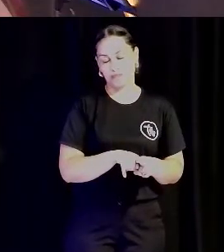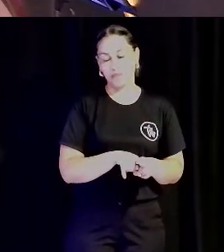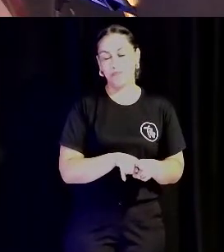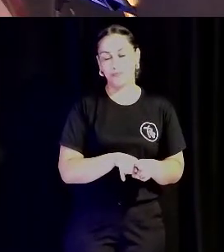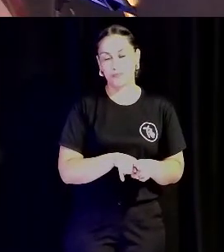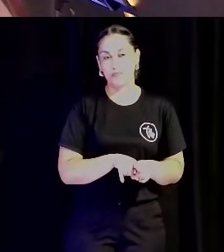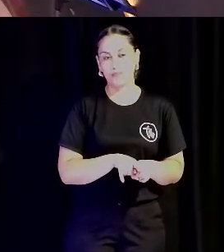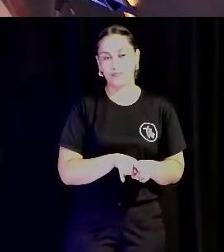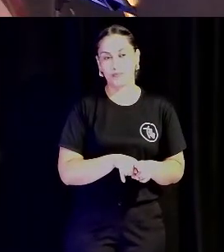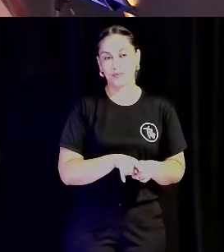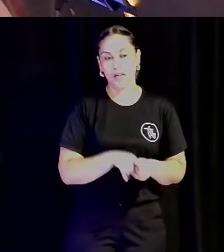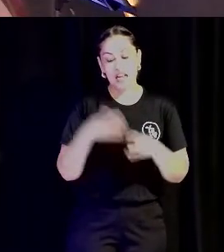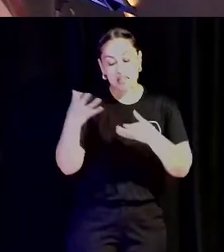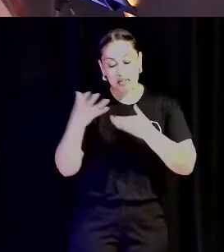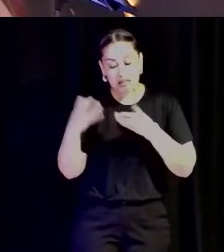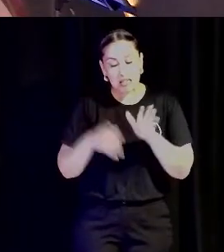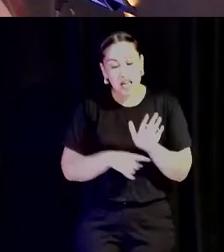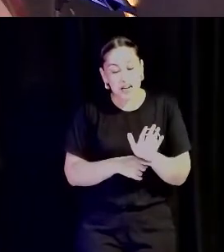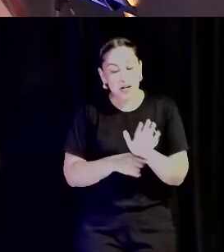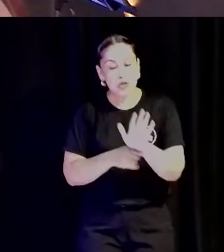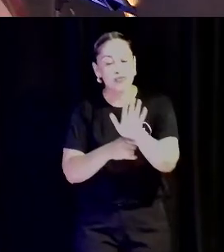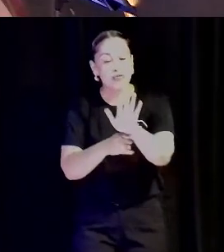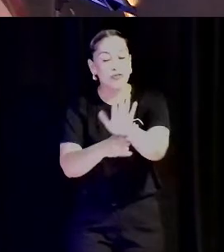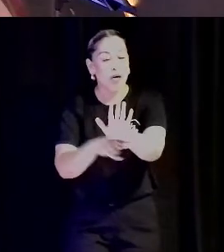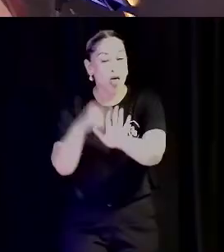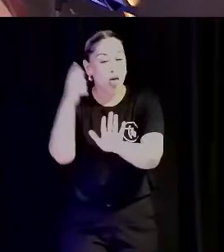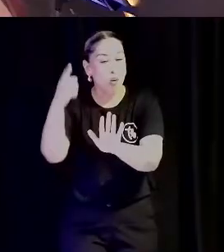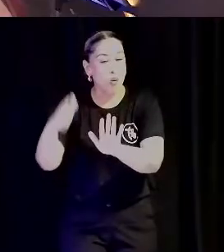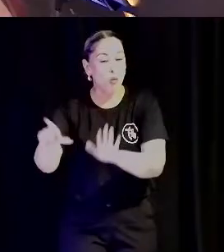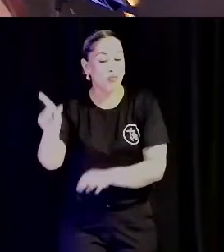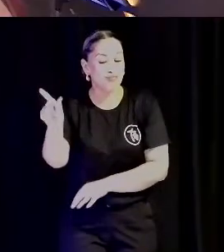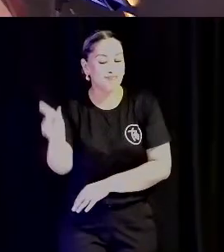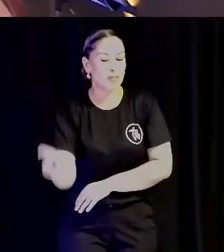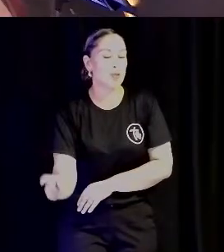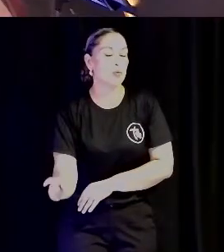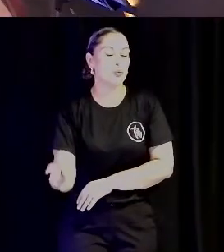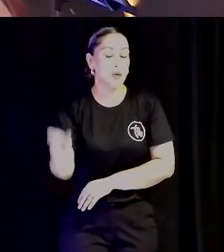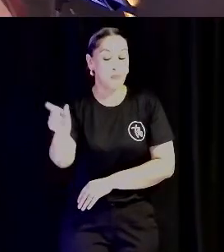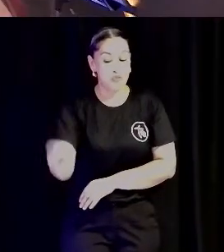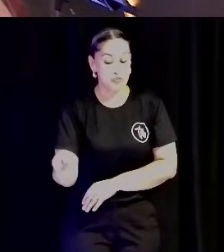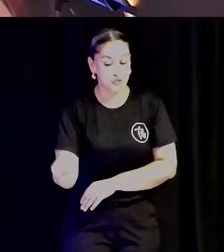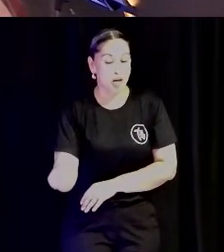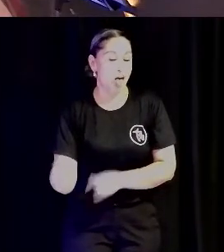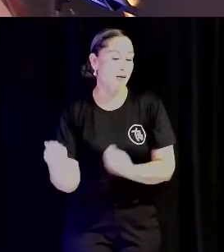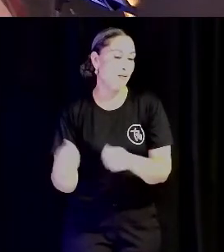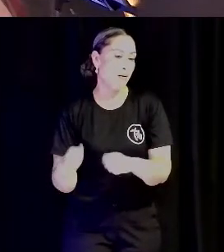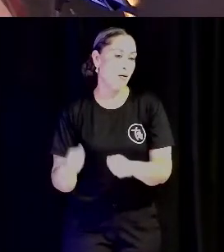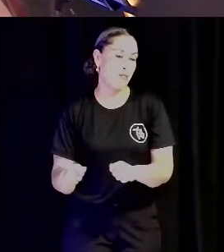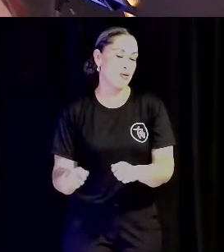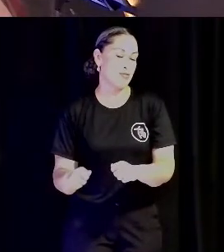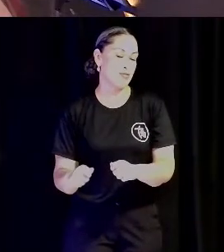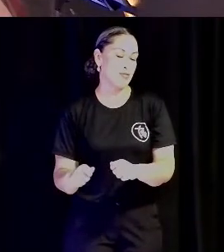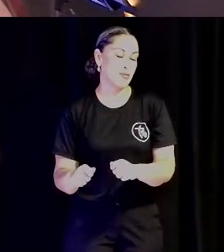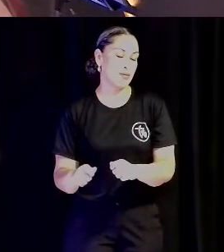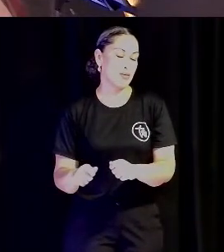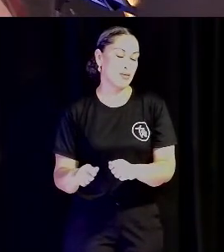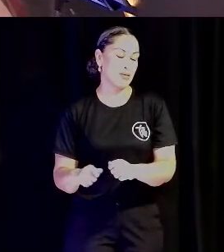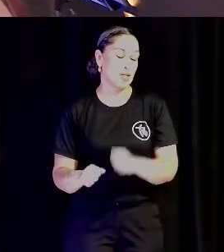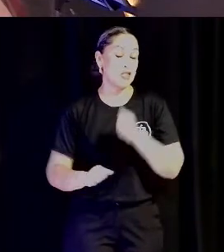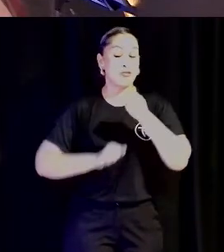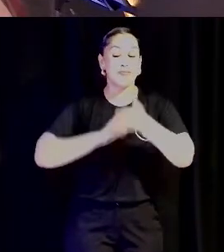Suas mãos se estendem na direção do outro que necessita de algo. E os seus